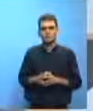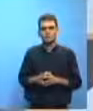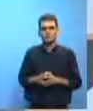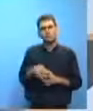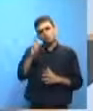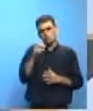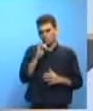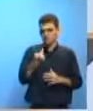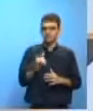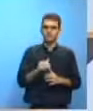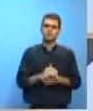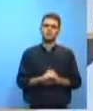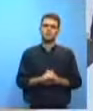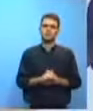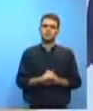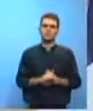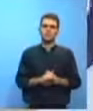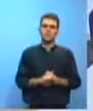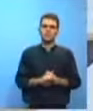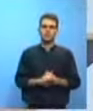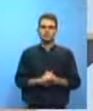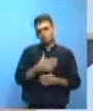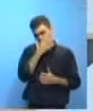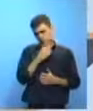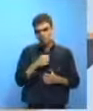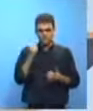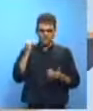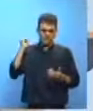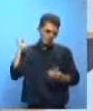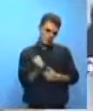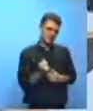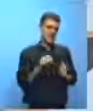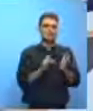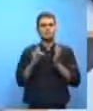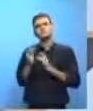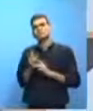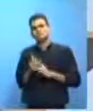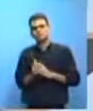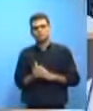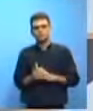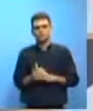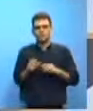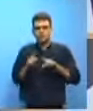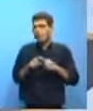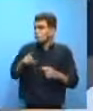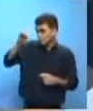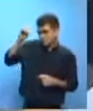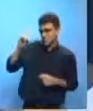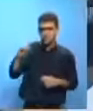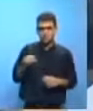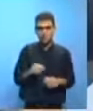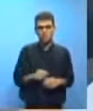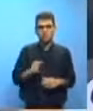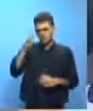vi mesmo no filme da televisão. Mataram ele lá. Mas Deus mandou Jesus Cristo de volta à terra.